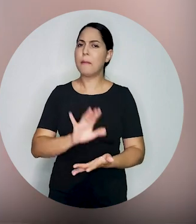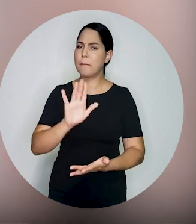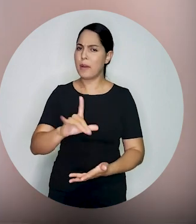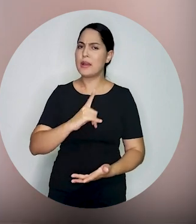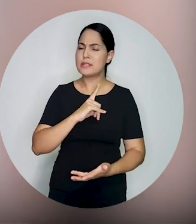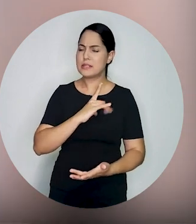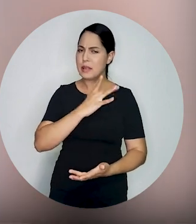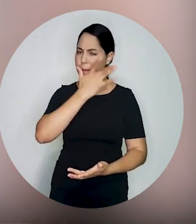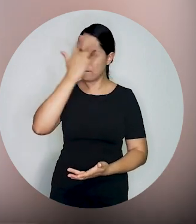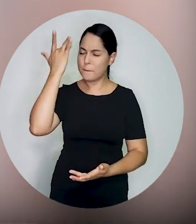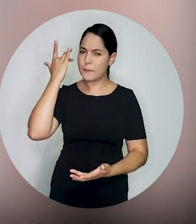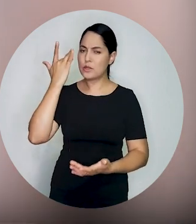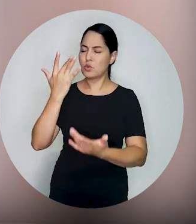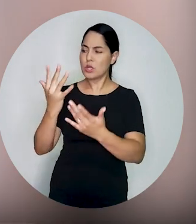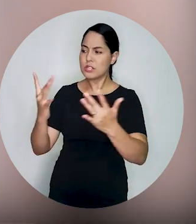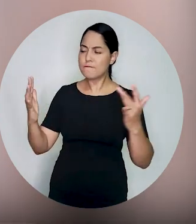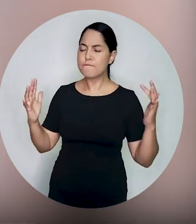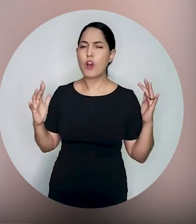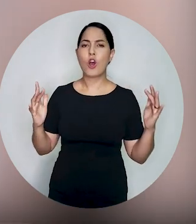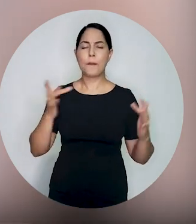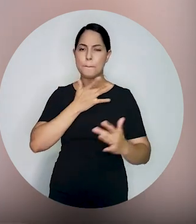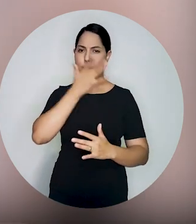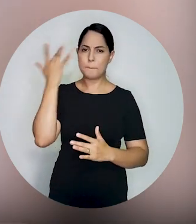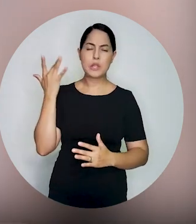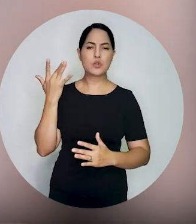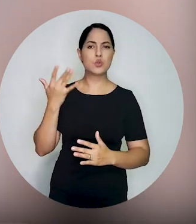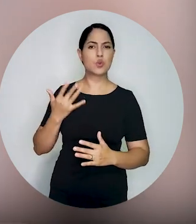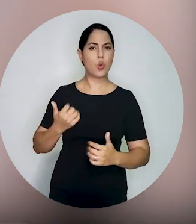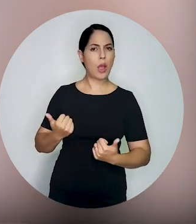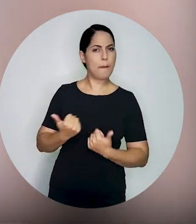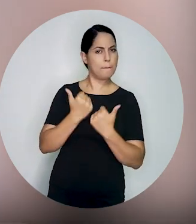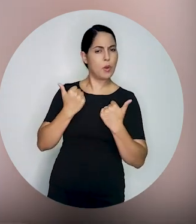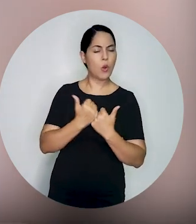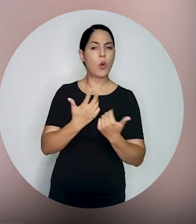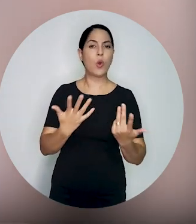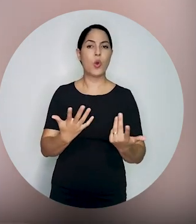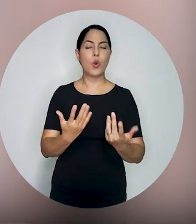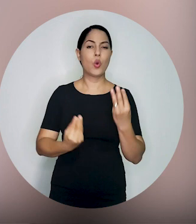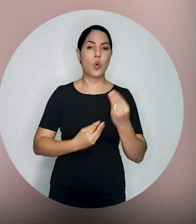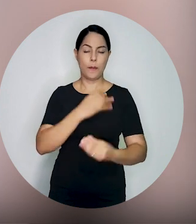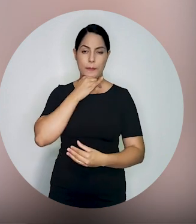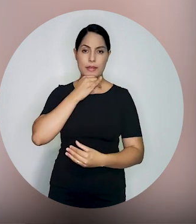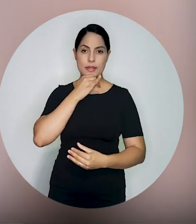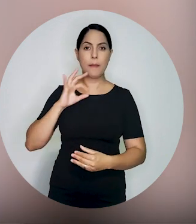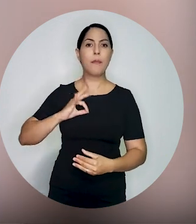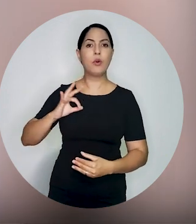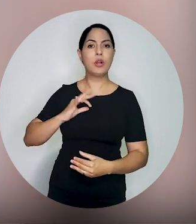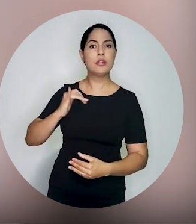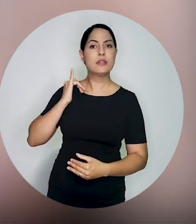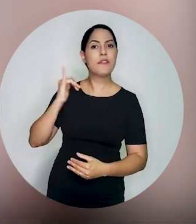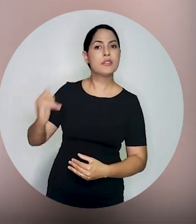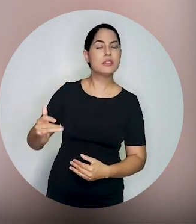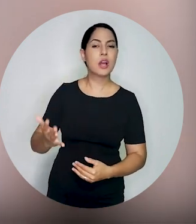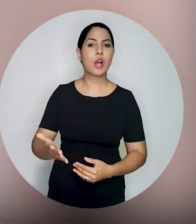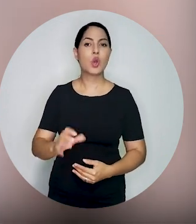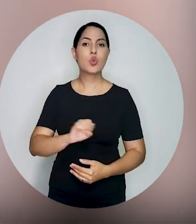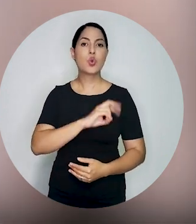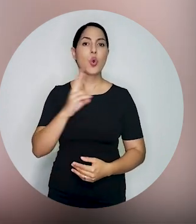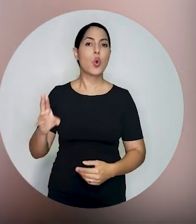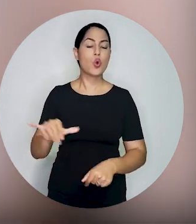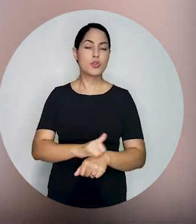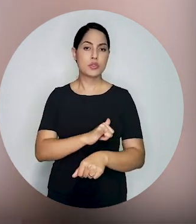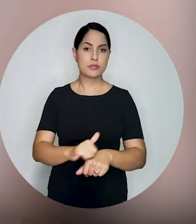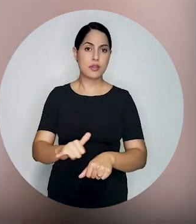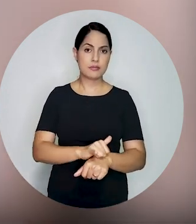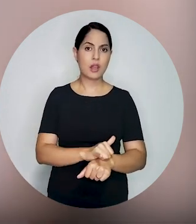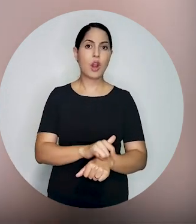entender o que está acontecendo, mas saber que tem pessoas em volta que podem te dar um apoio moral, um apoio ali, chamando a